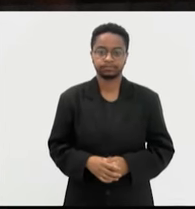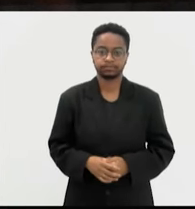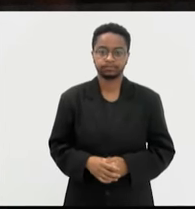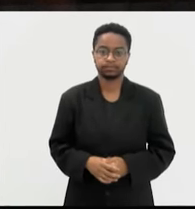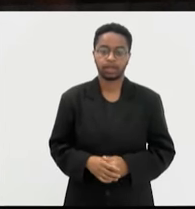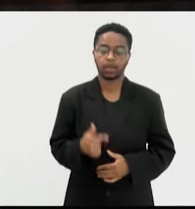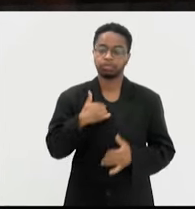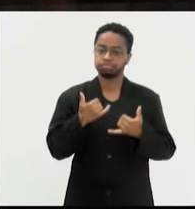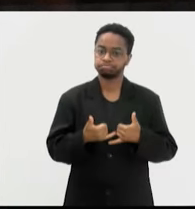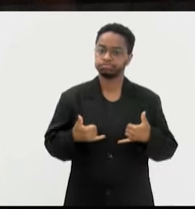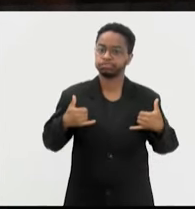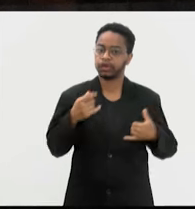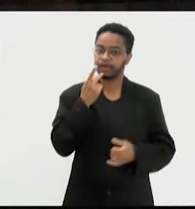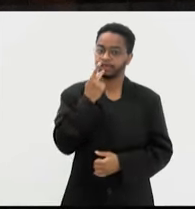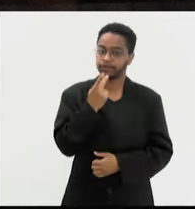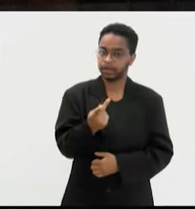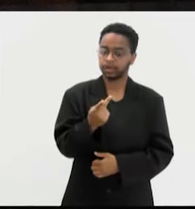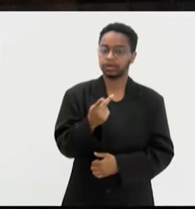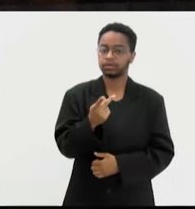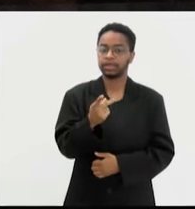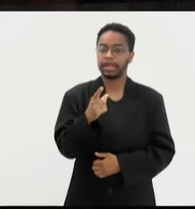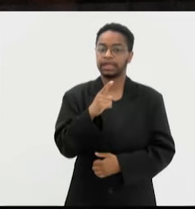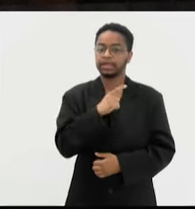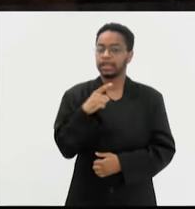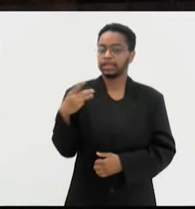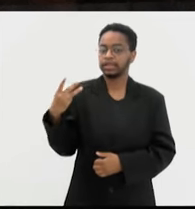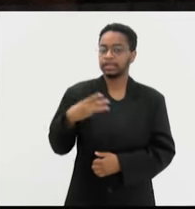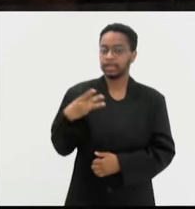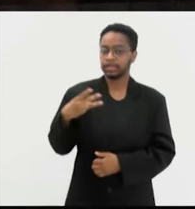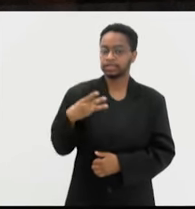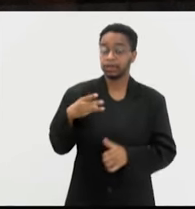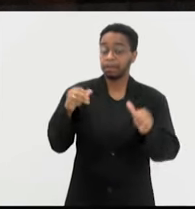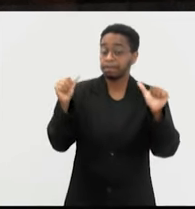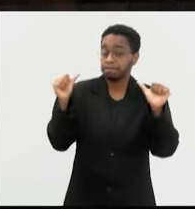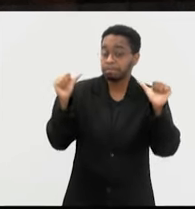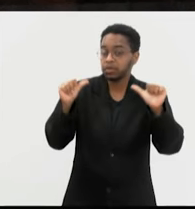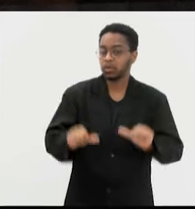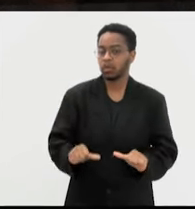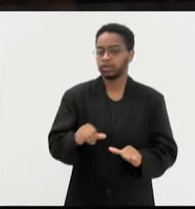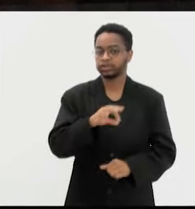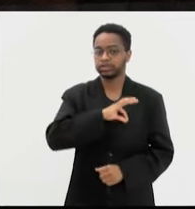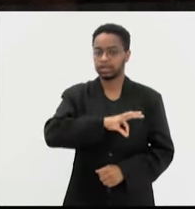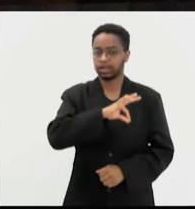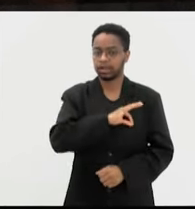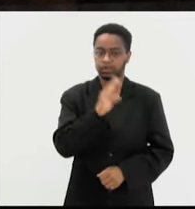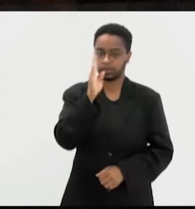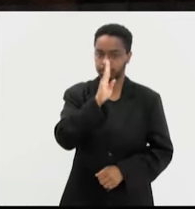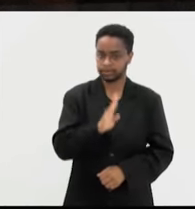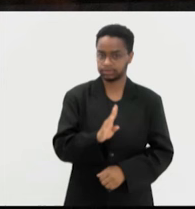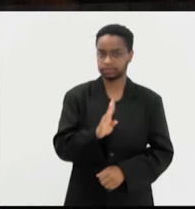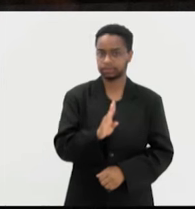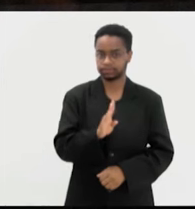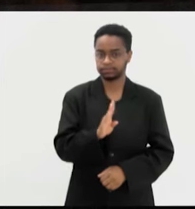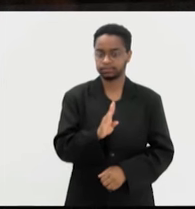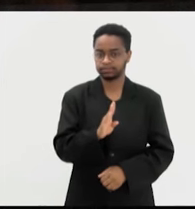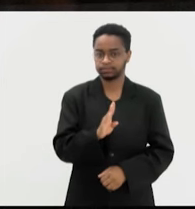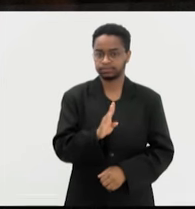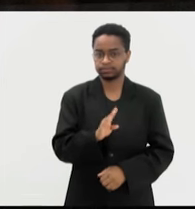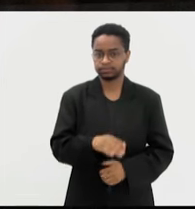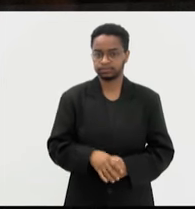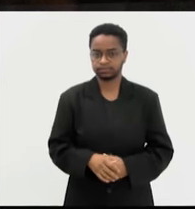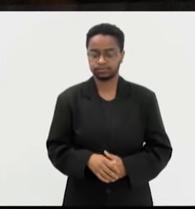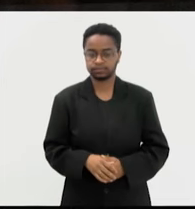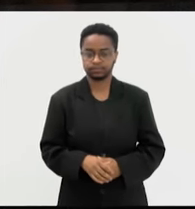falar que nós tínhamos o terceiro pior sal do Brasil Nobre